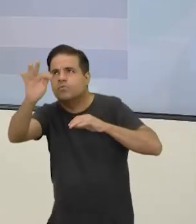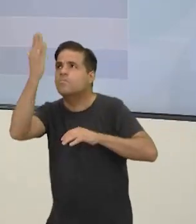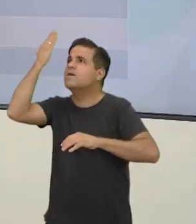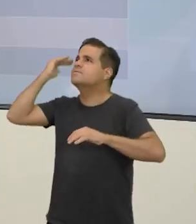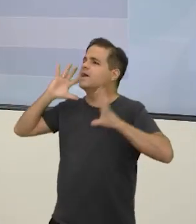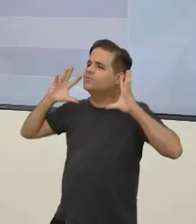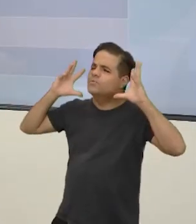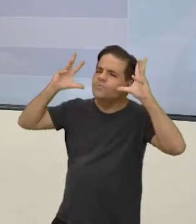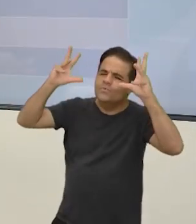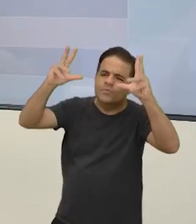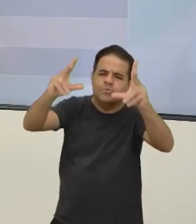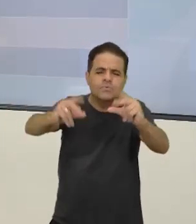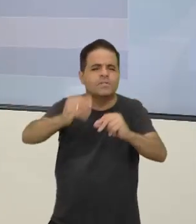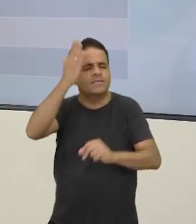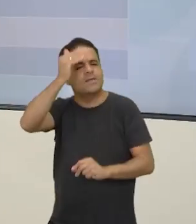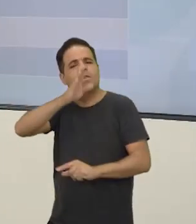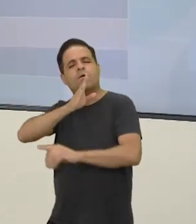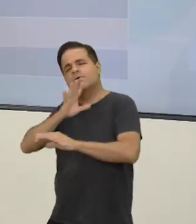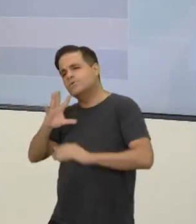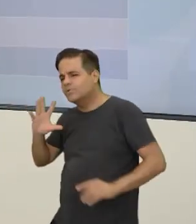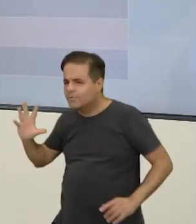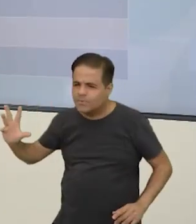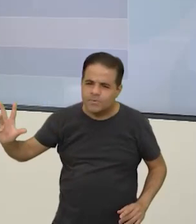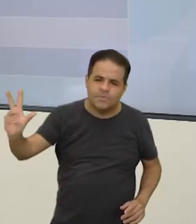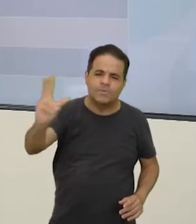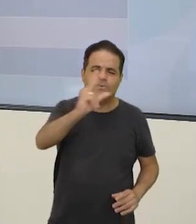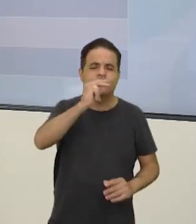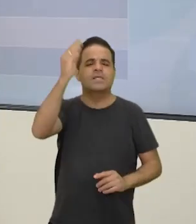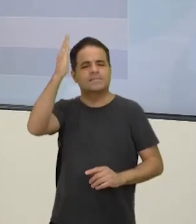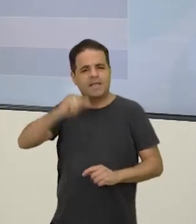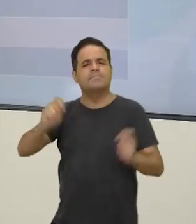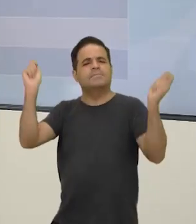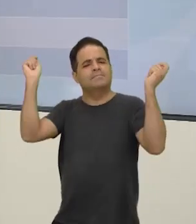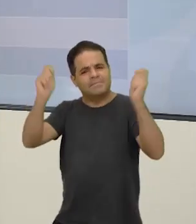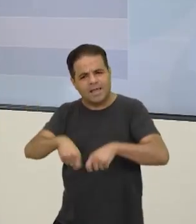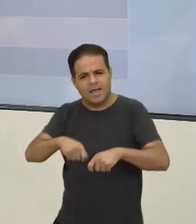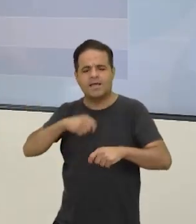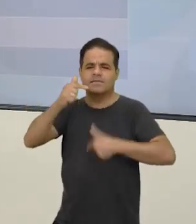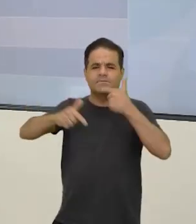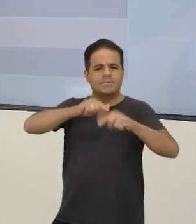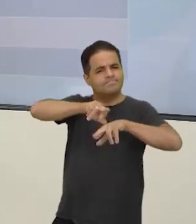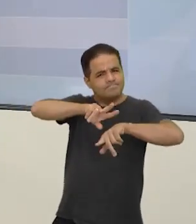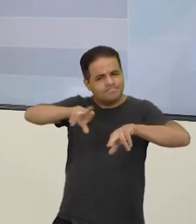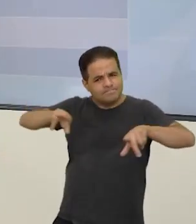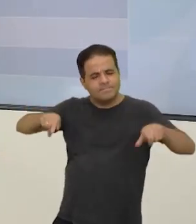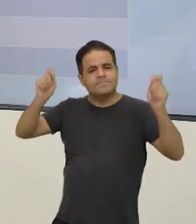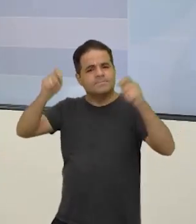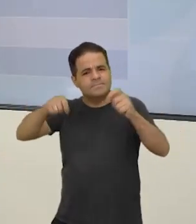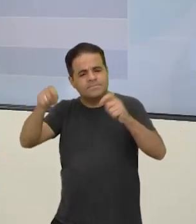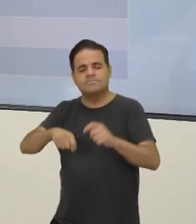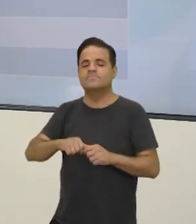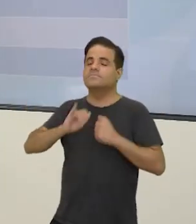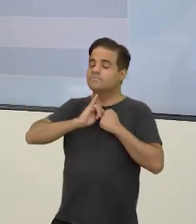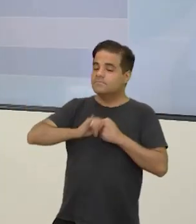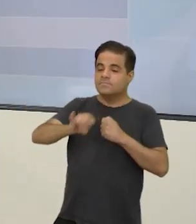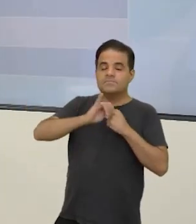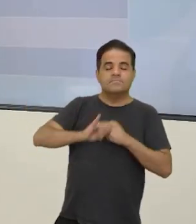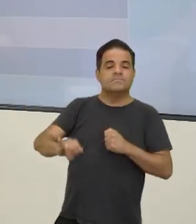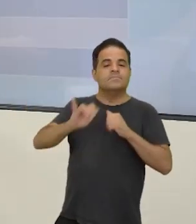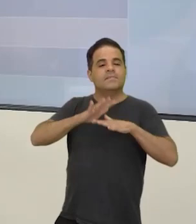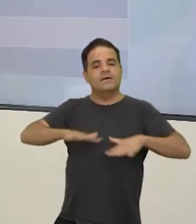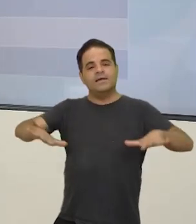passado, ou seja, onisciente, certo? E dá para trabalhar de várias maneiras o narrador e os